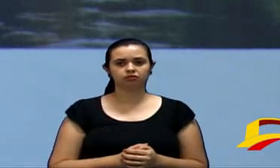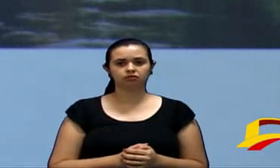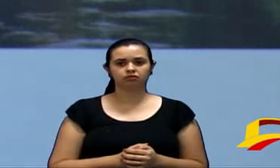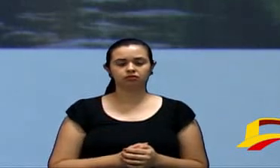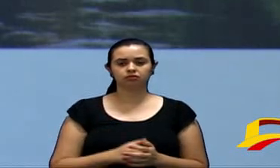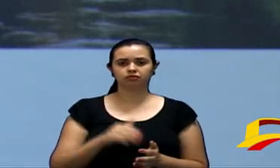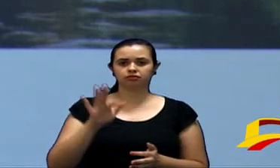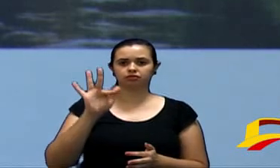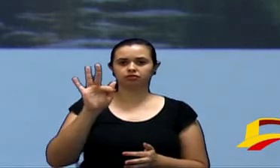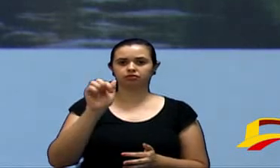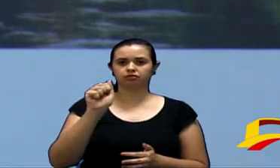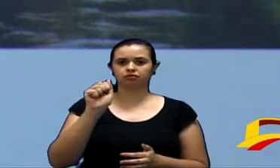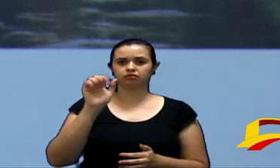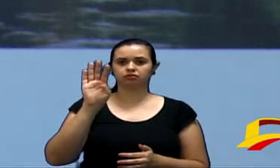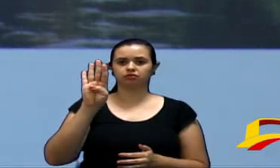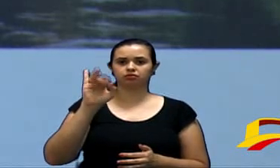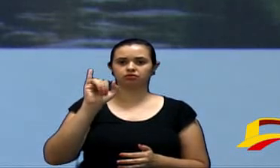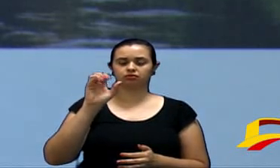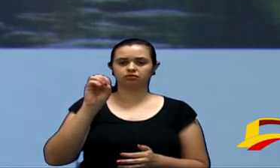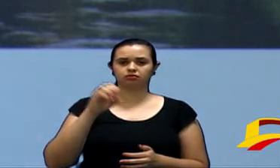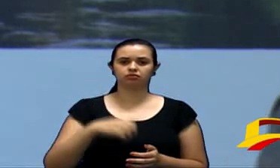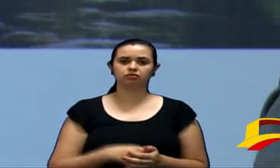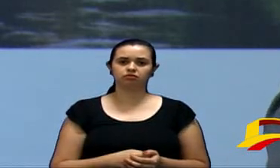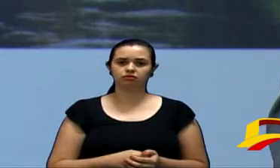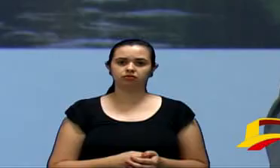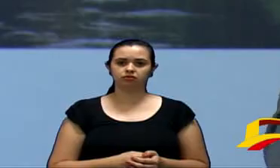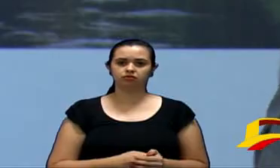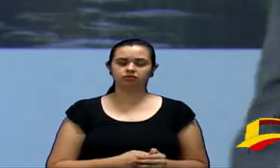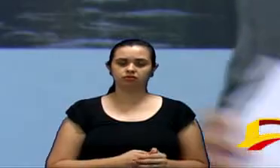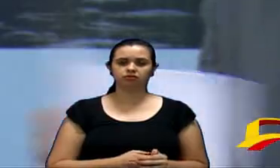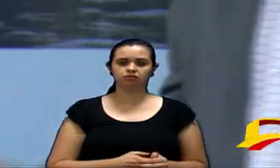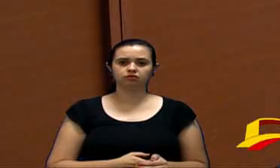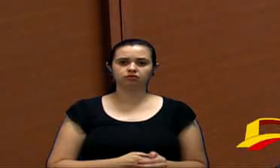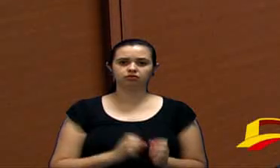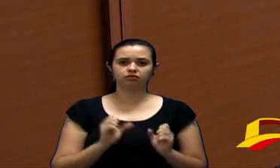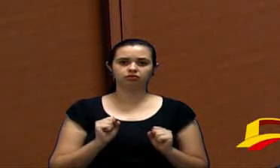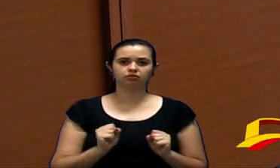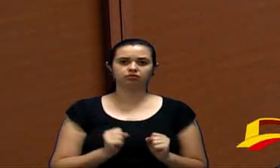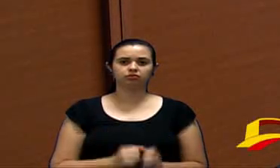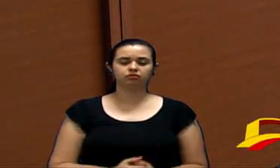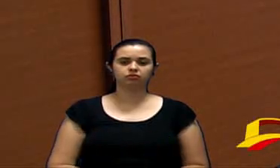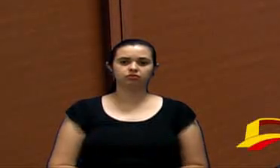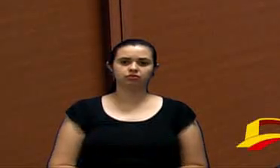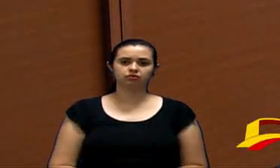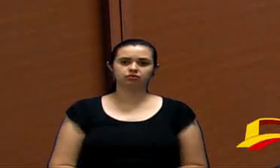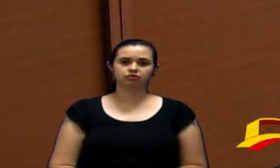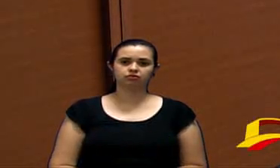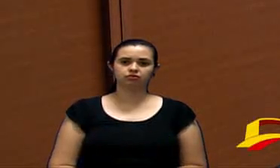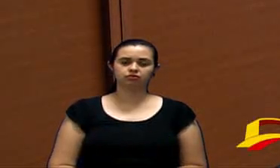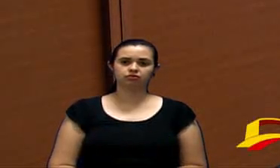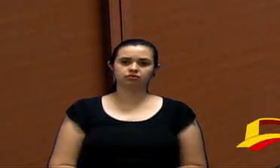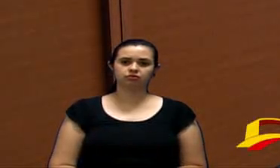você quer ir à parte ou quer fazer uso da palavra? Claro, então, por favor. Fala bem de mim, tá?